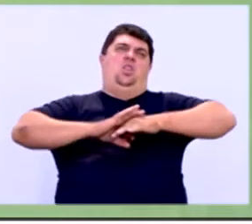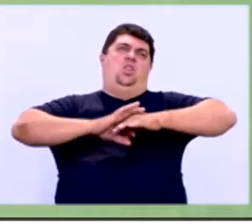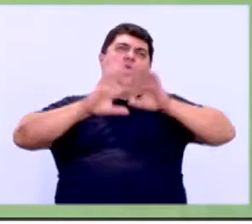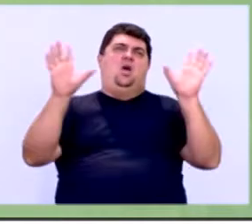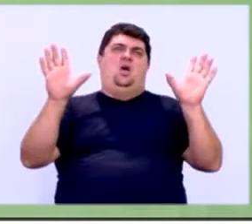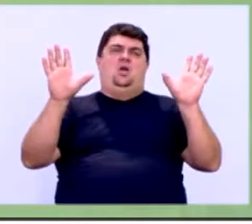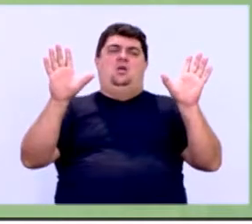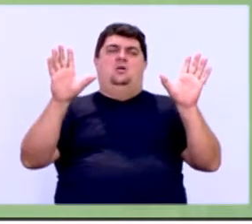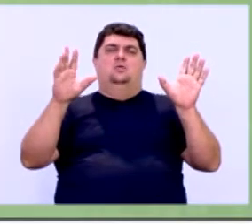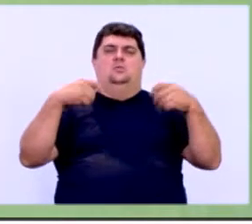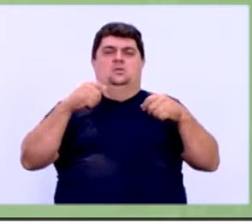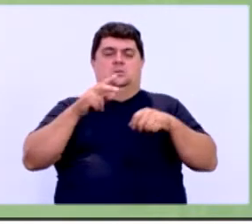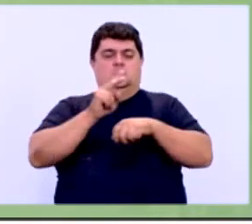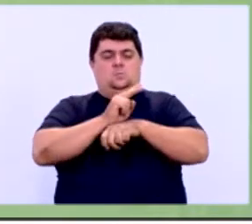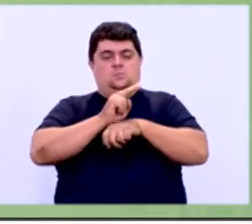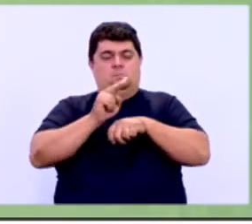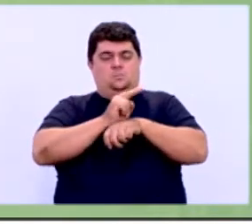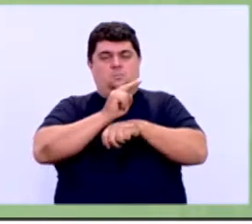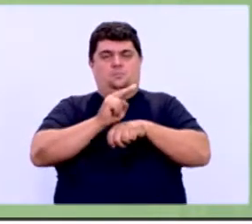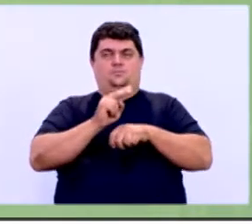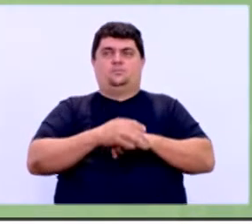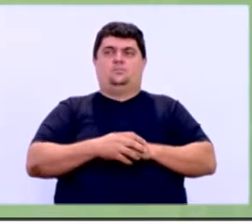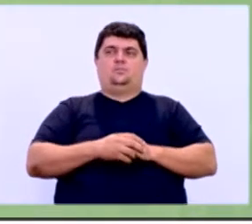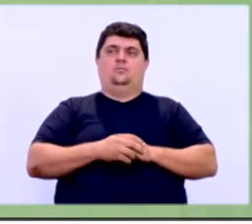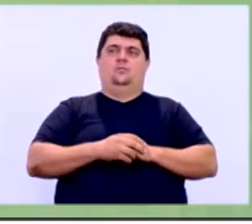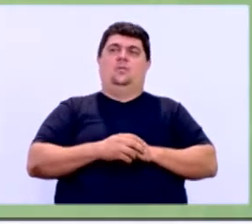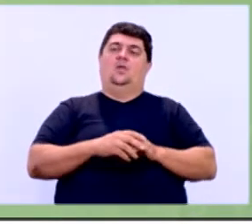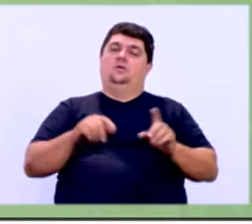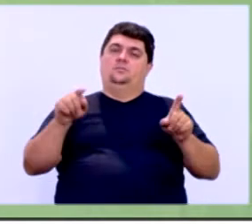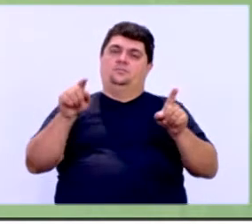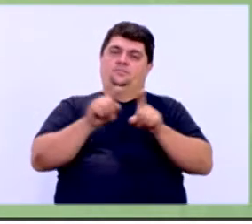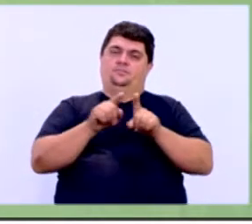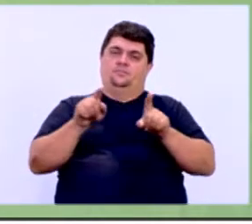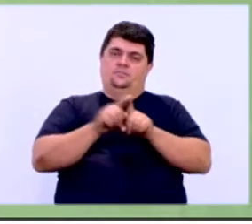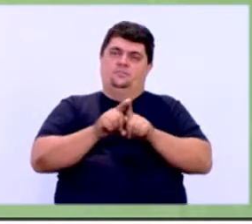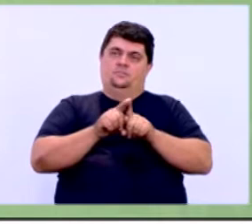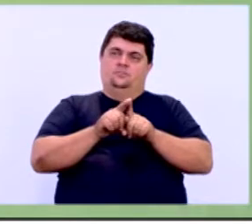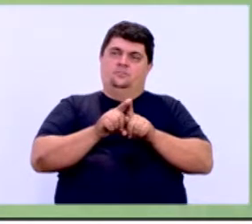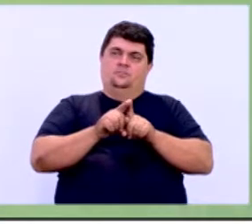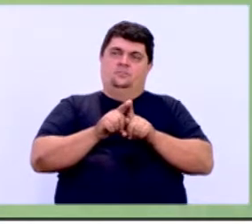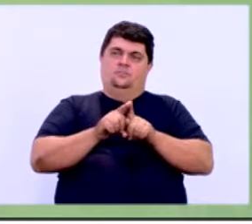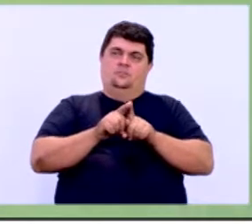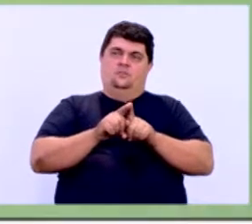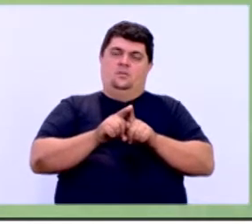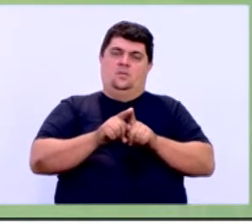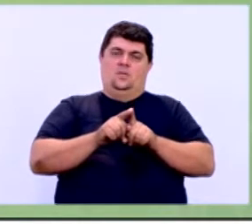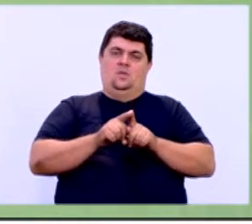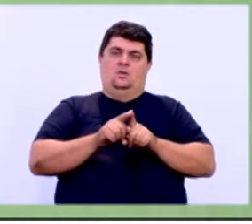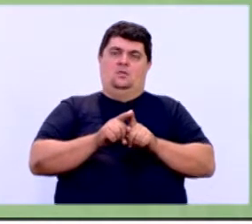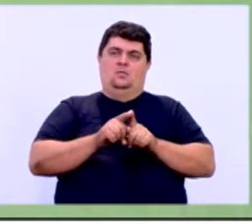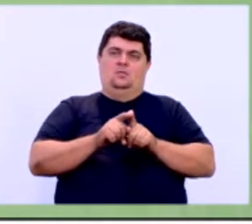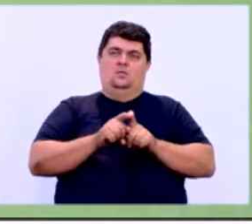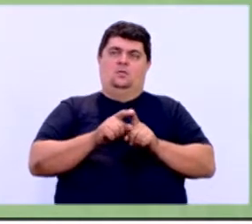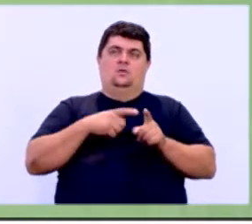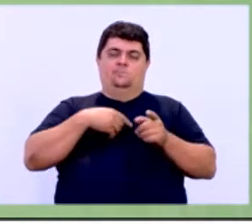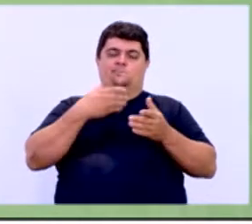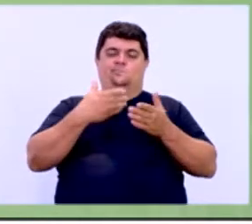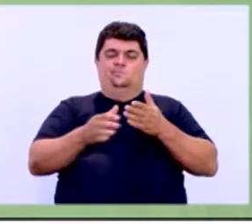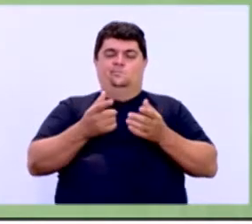muito elevadas, muito altas. Né? Também, né, o gasto de receita elevado gera